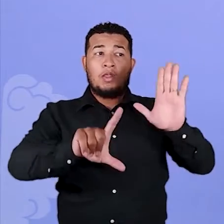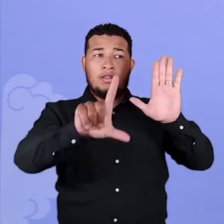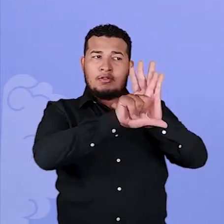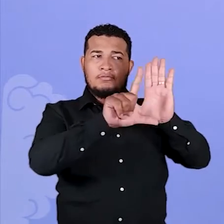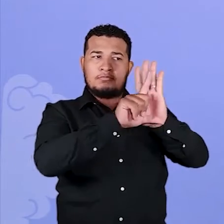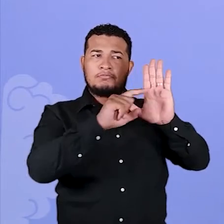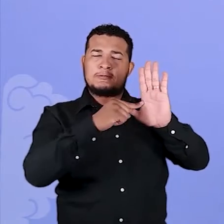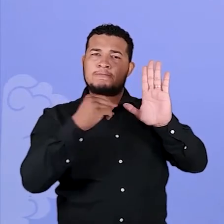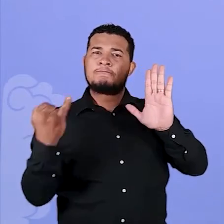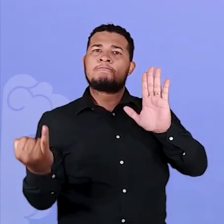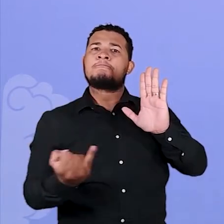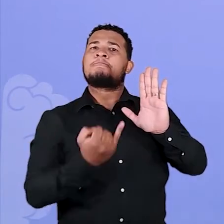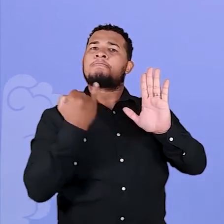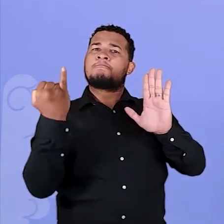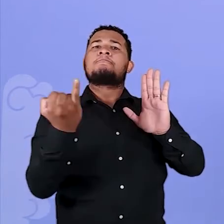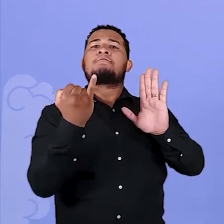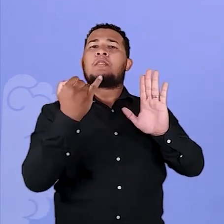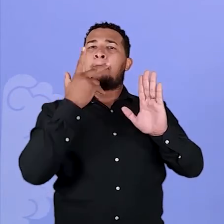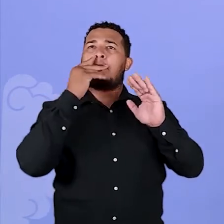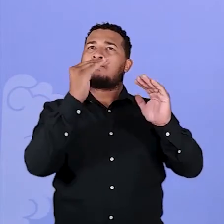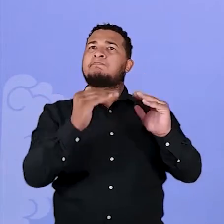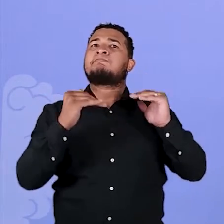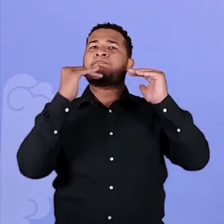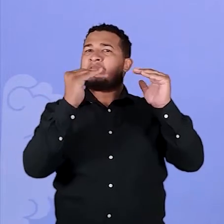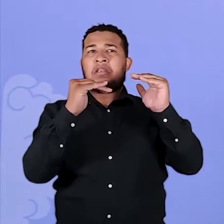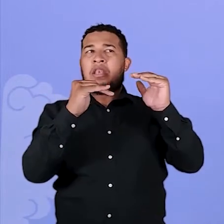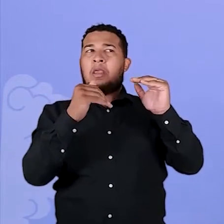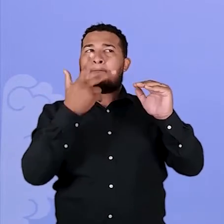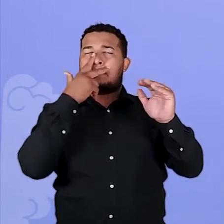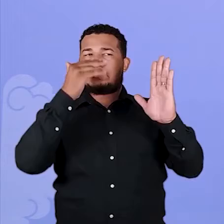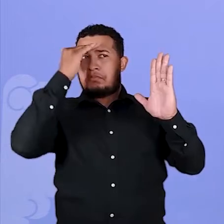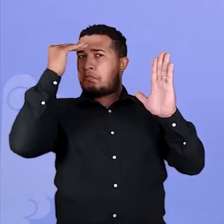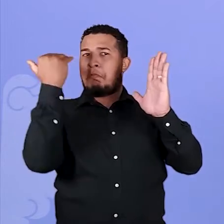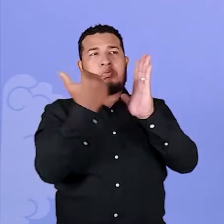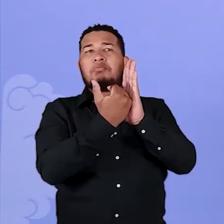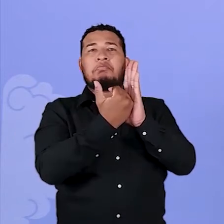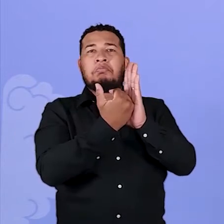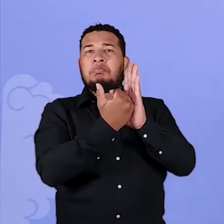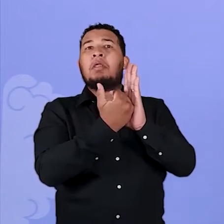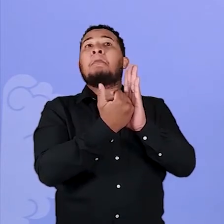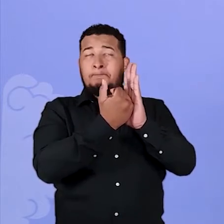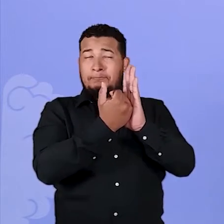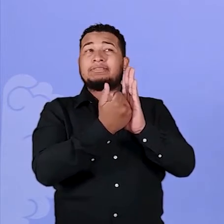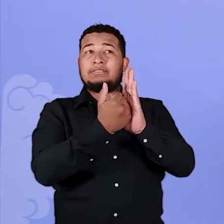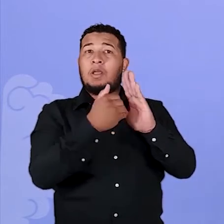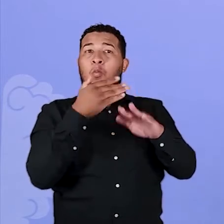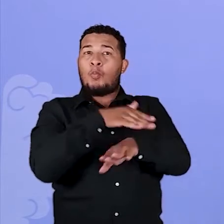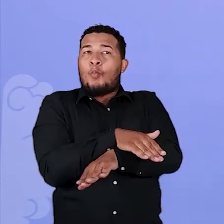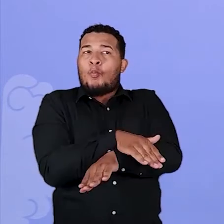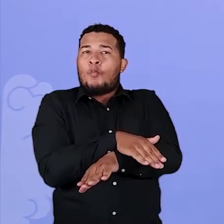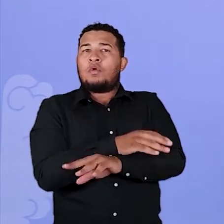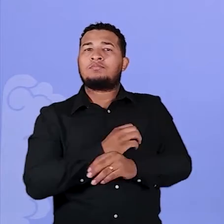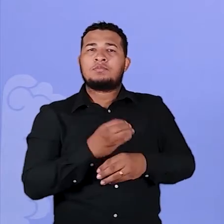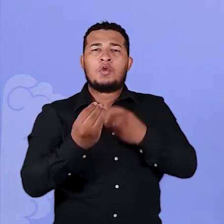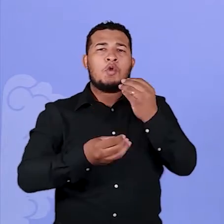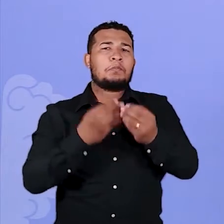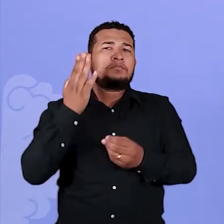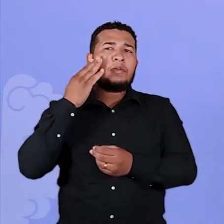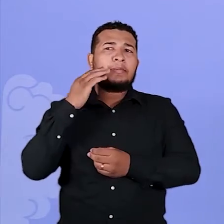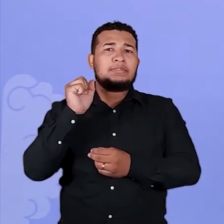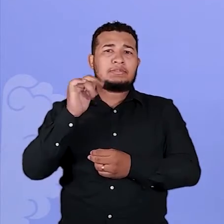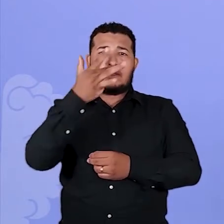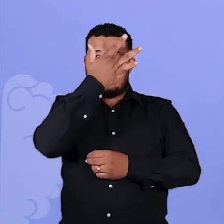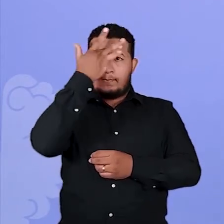lei ela é preciosa e sagrada a tal ponto que a gente não pode desobedecer ela? Como é que a gente descobre se